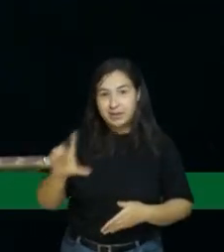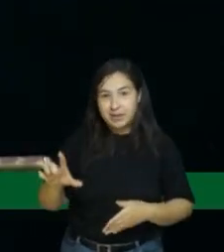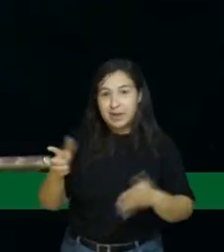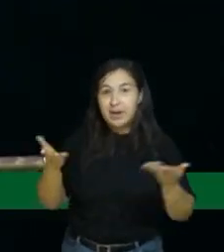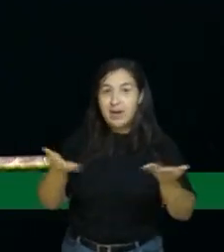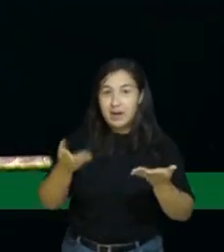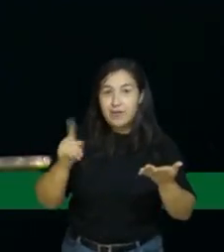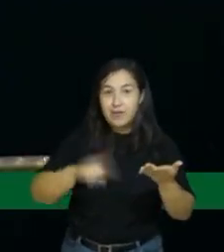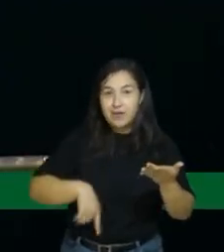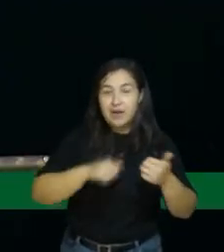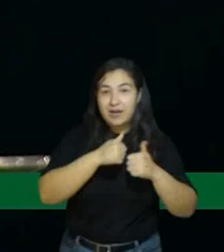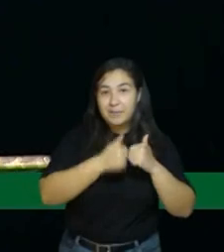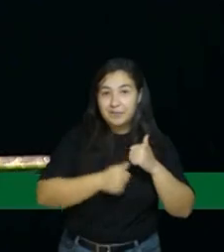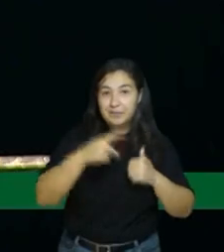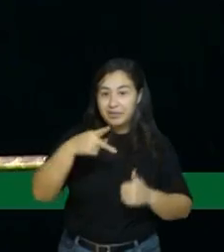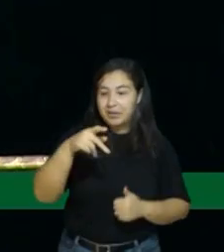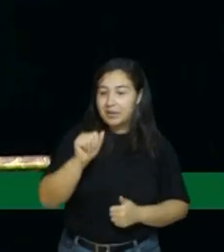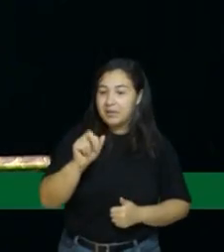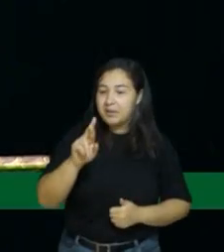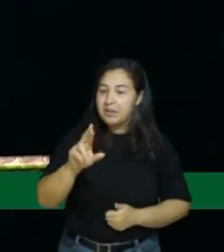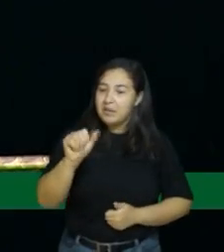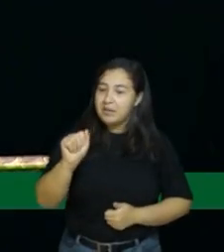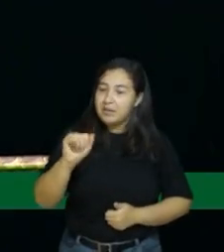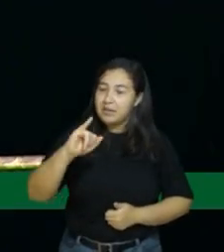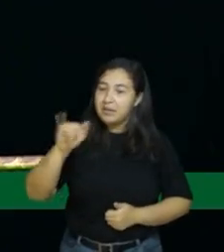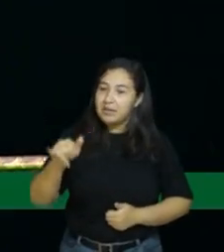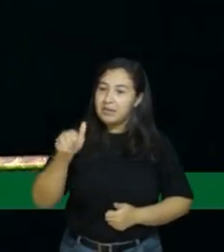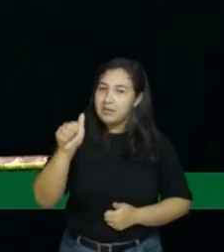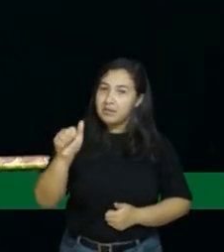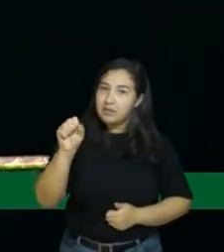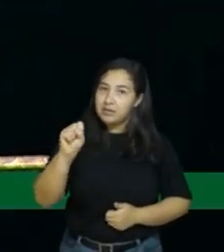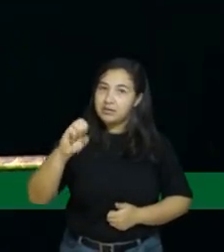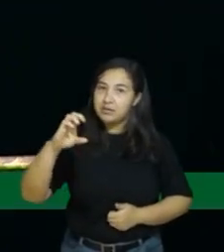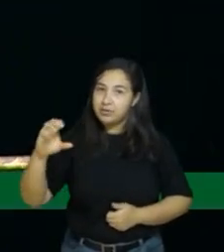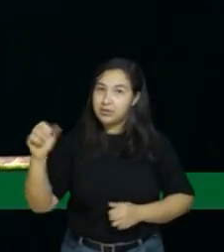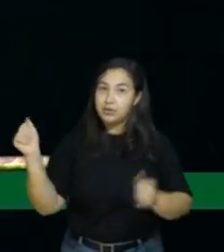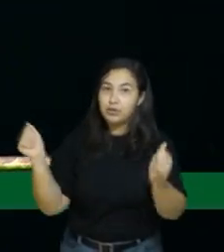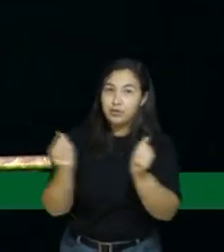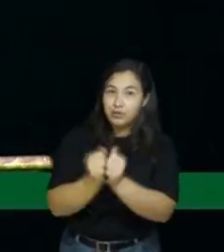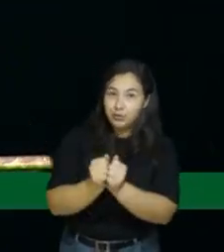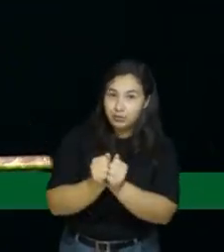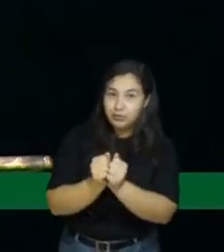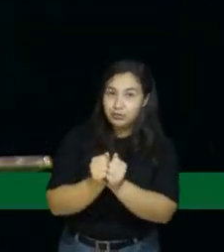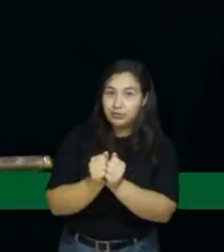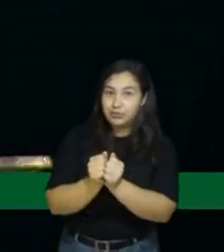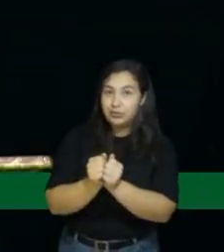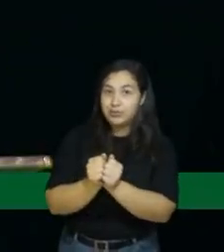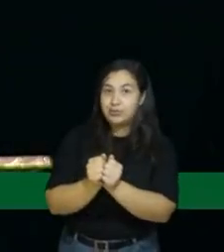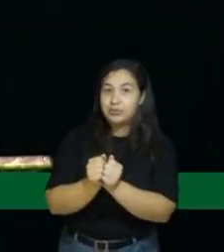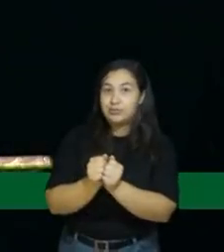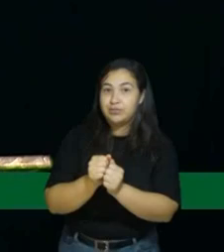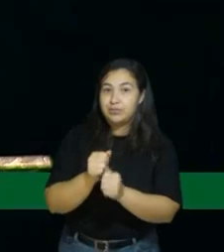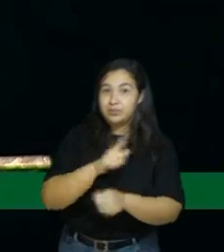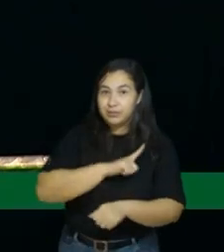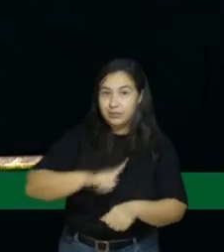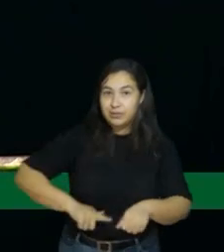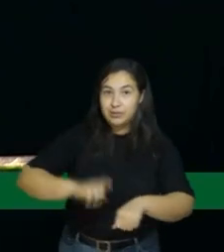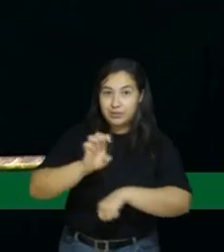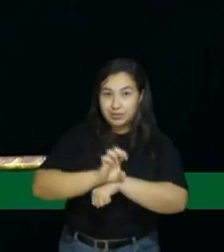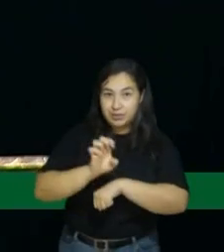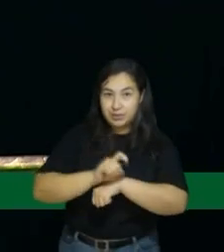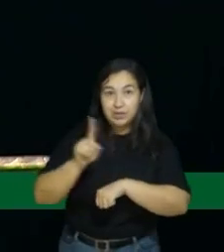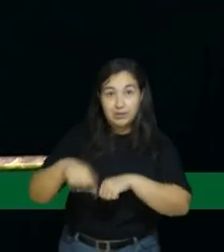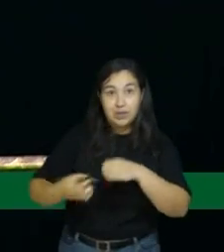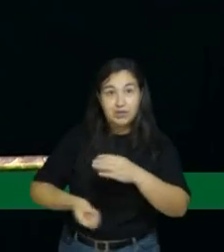para jasque de 27 de maio a primeo de Junho junto com o governo do estado vice-prefeita Maria Regina que isso é geração de renda